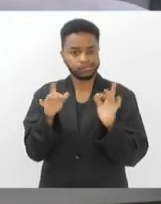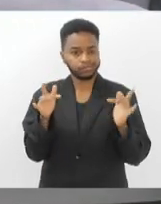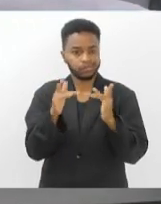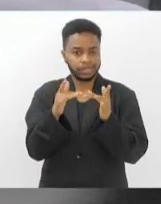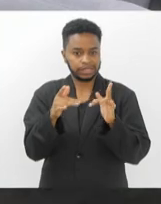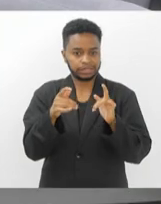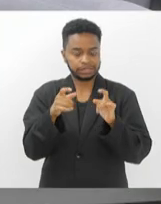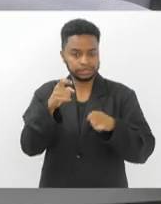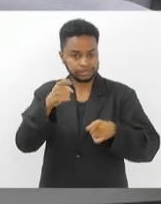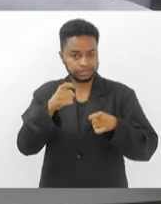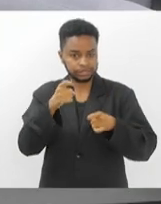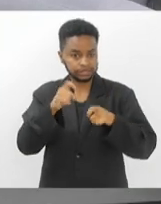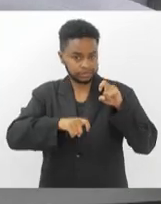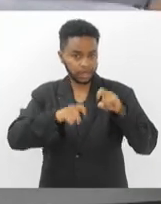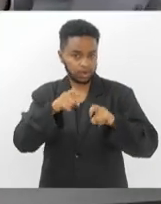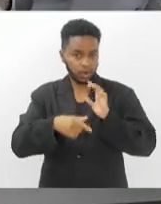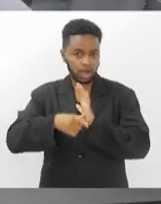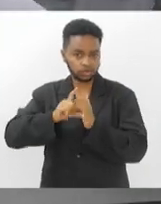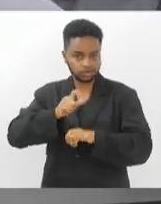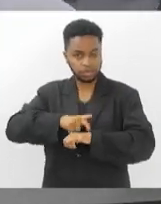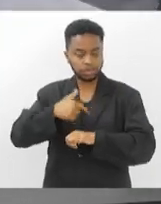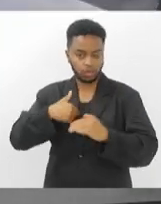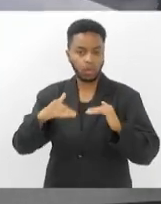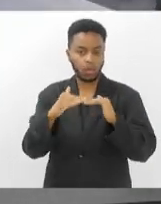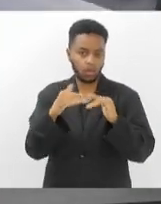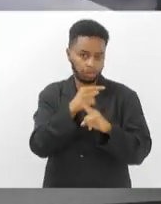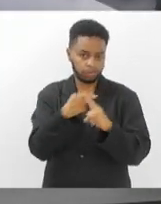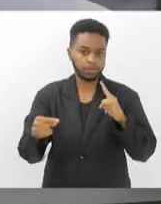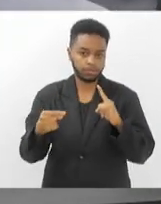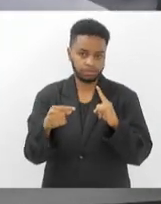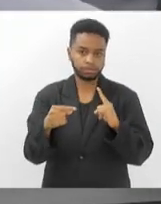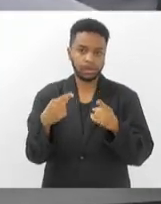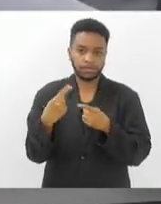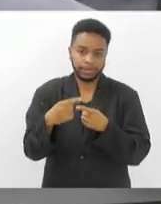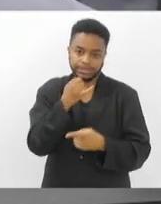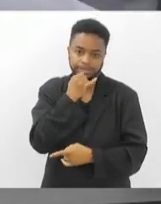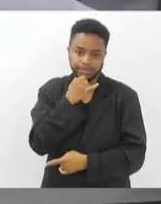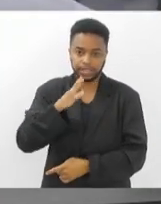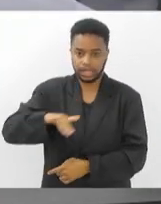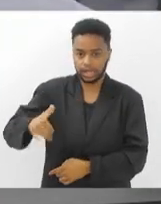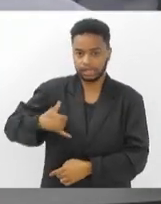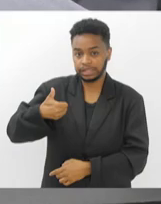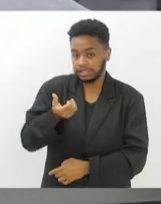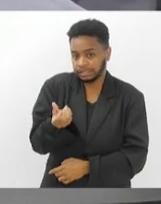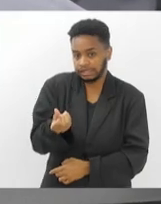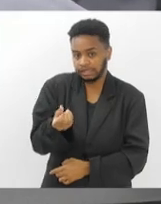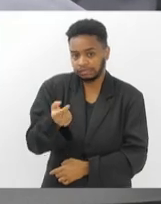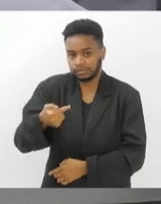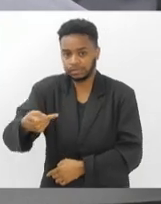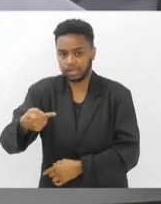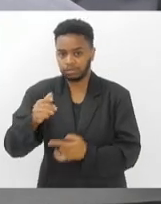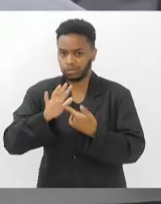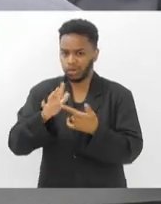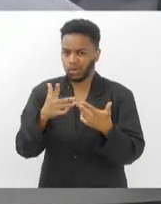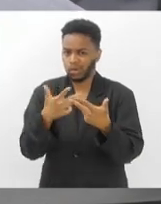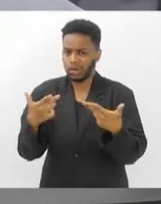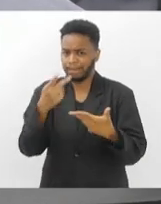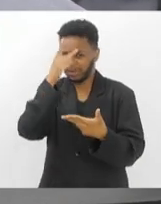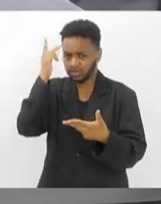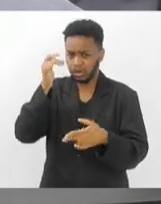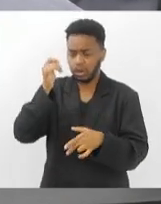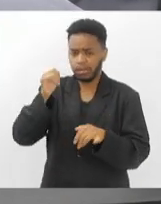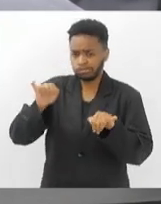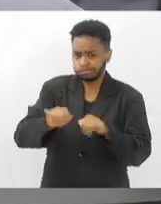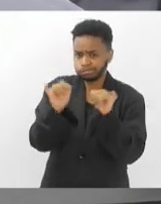eu concordo que isso é vedado. Né? Você pegar uma criança de 6, 7, 8 anos e mostrar uma coisa assim, as pessoas transando e não